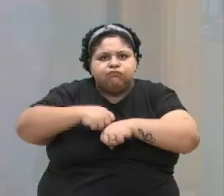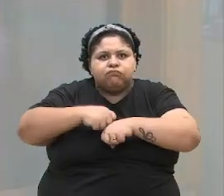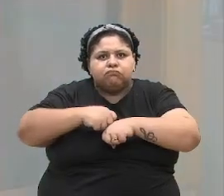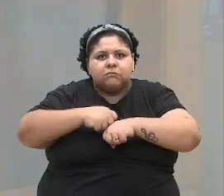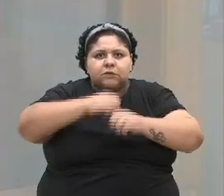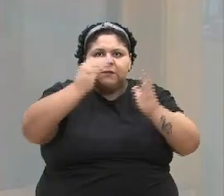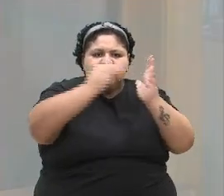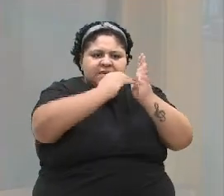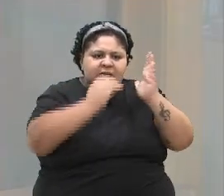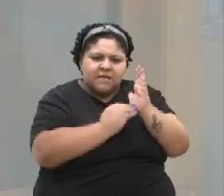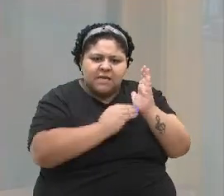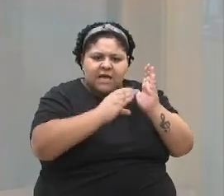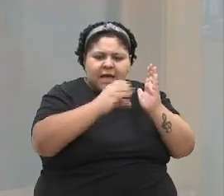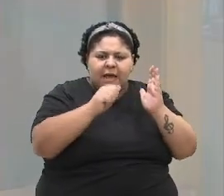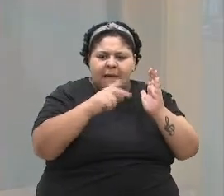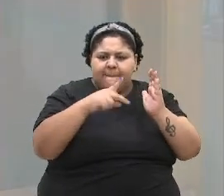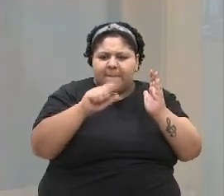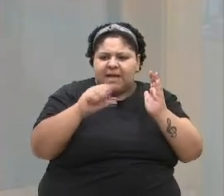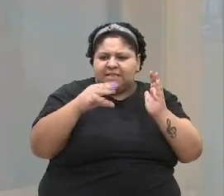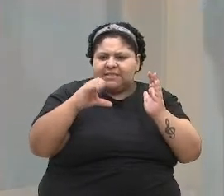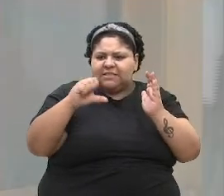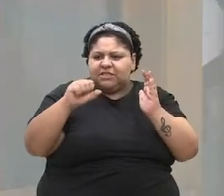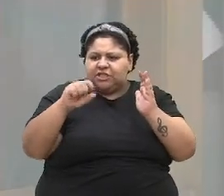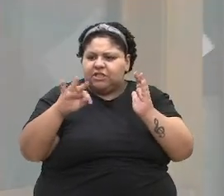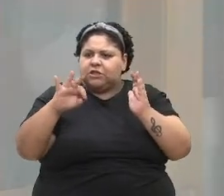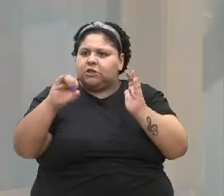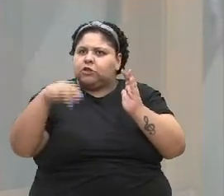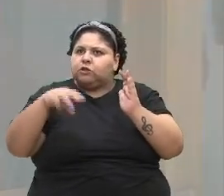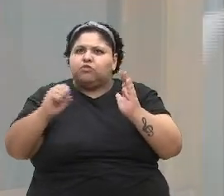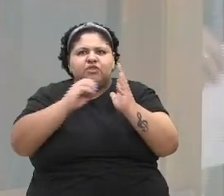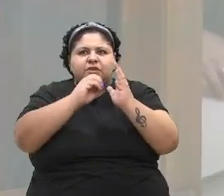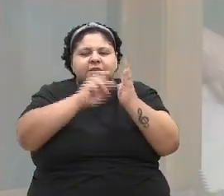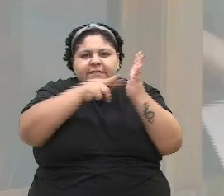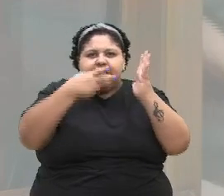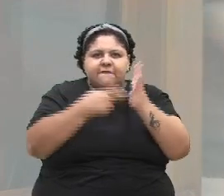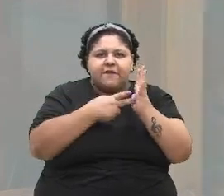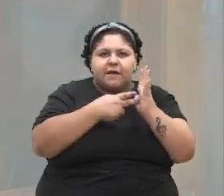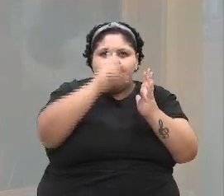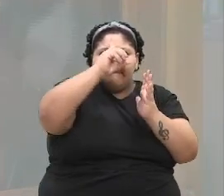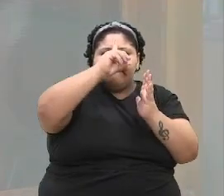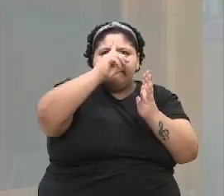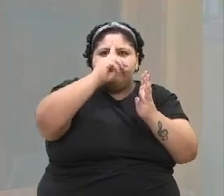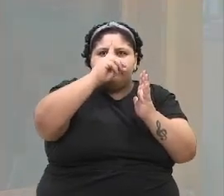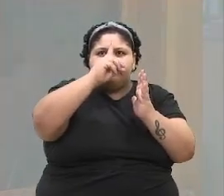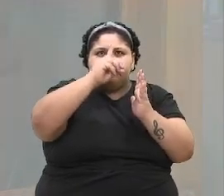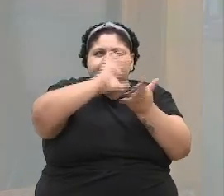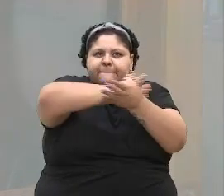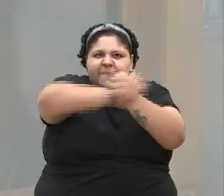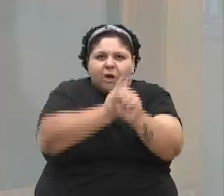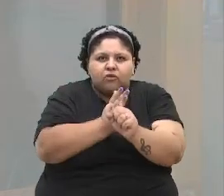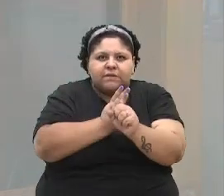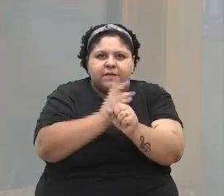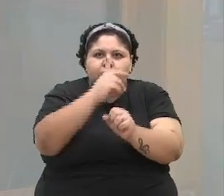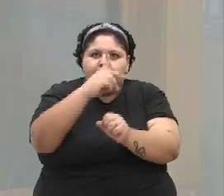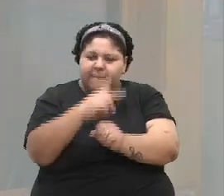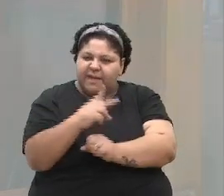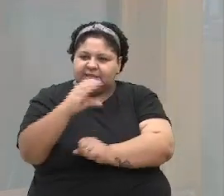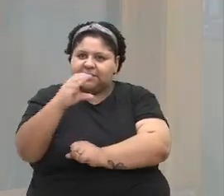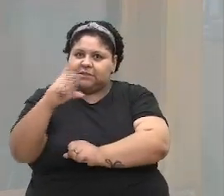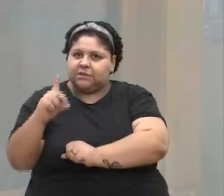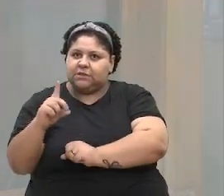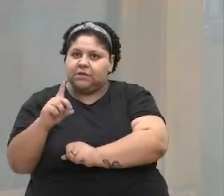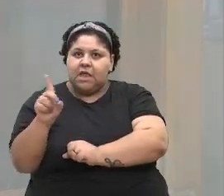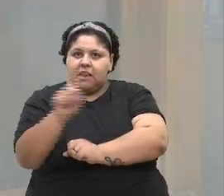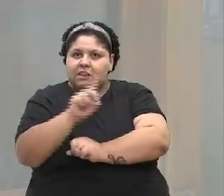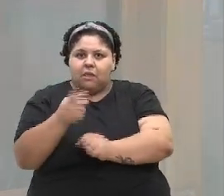Capacitismo significa preconceito contra o PCD, pessoa com deficiência. Não ser capaz de algo simplesmente pelo